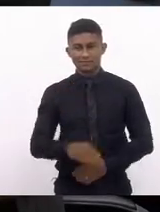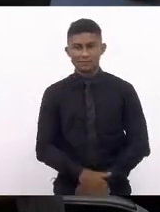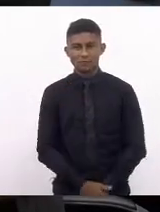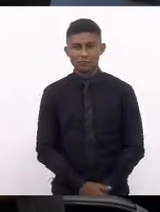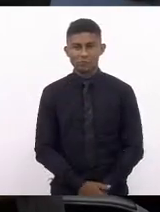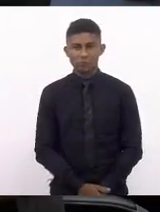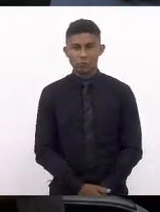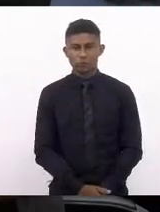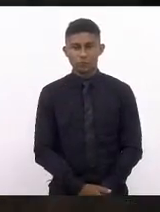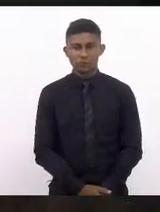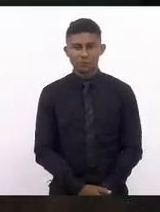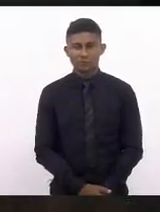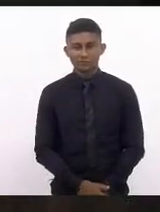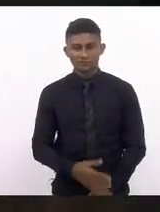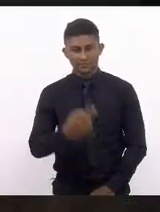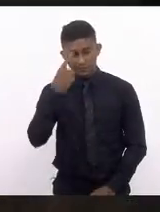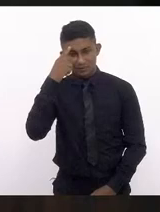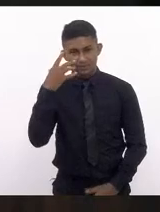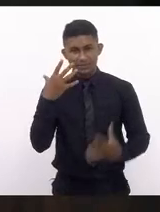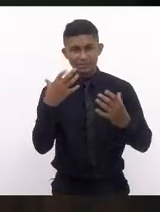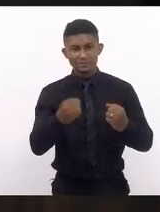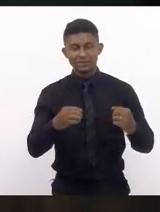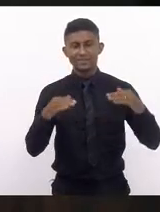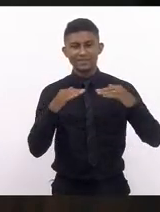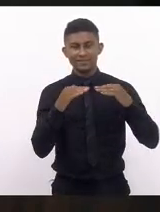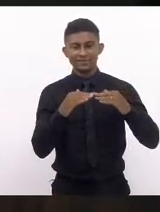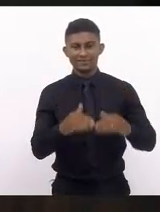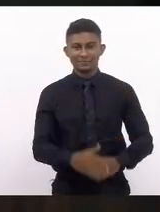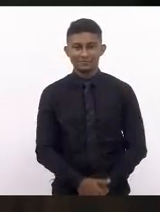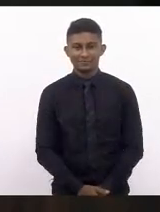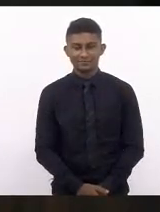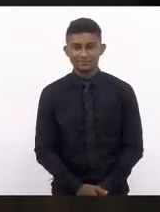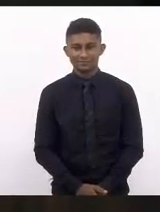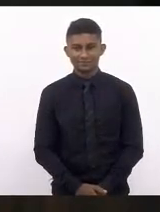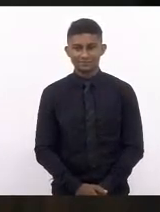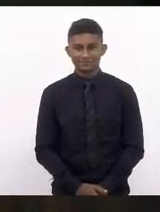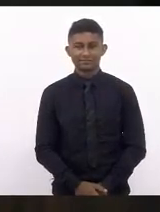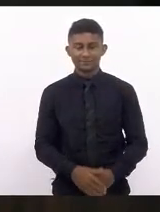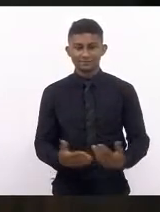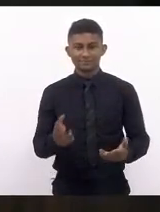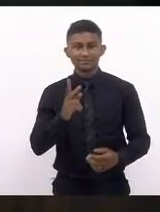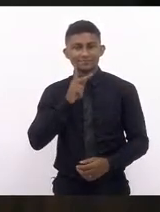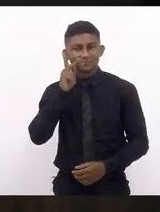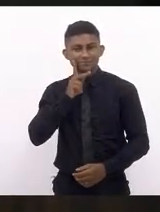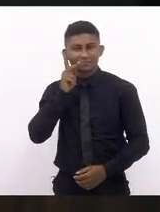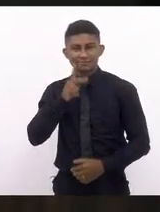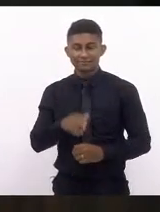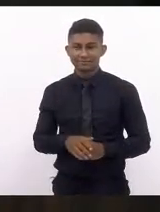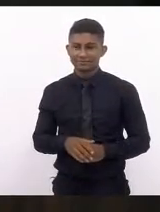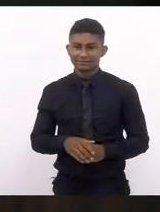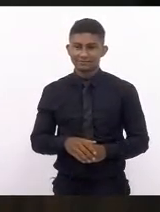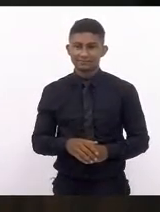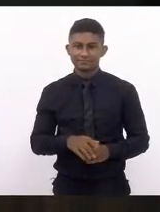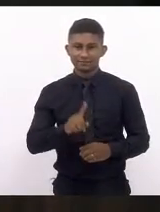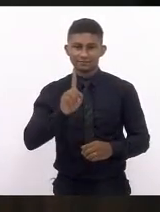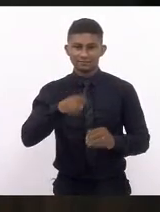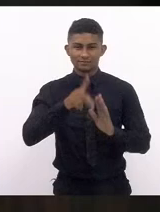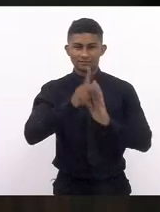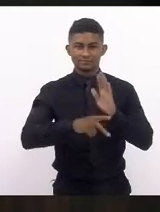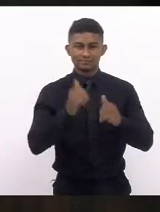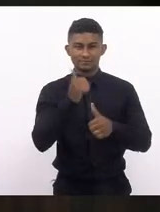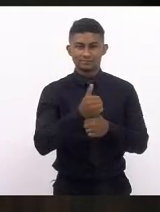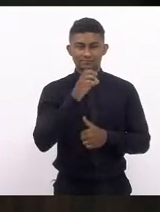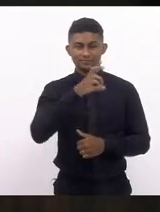é favorável pareceres emitidos em votação do substitutivo da